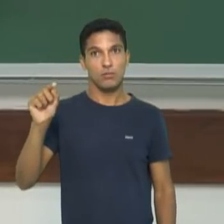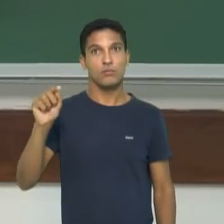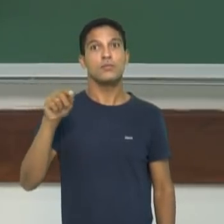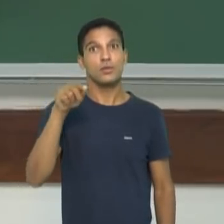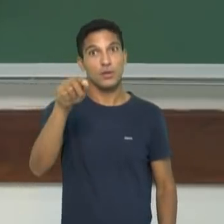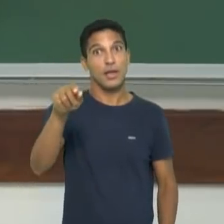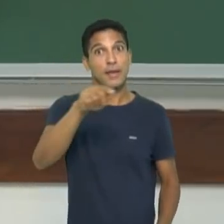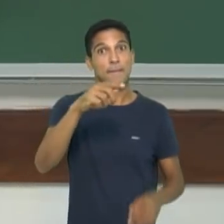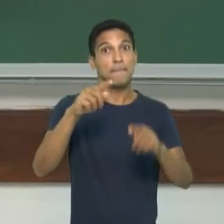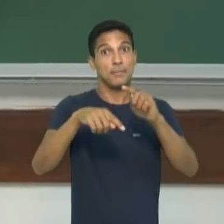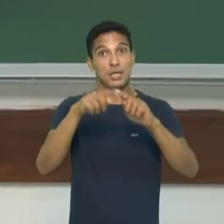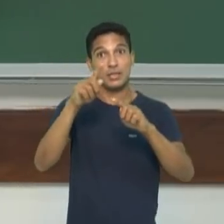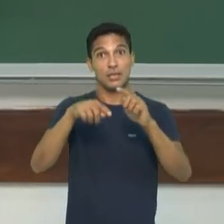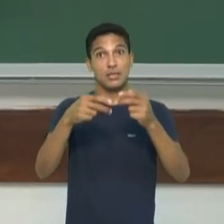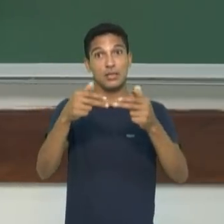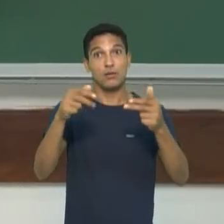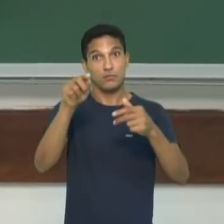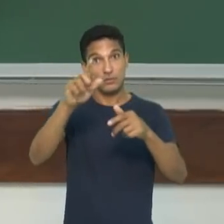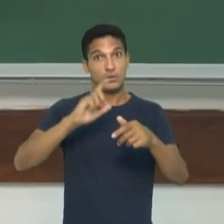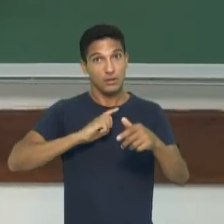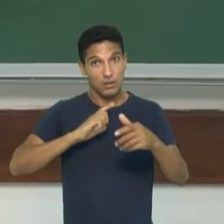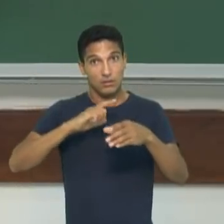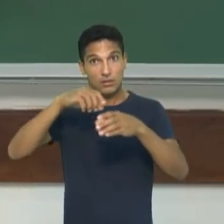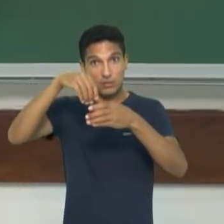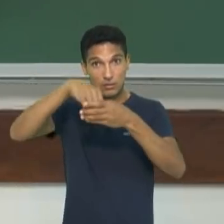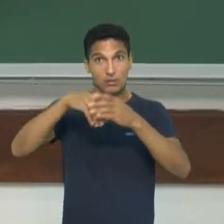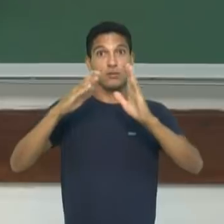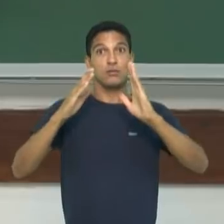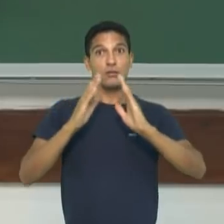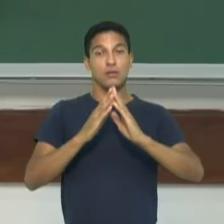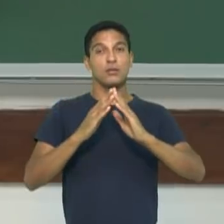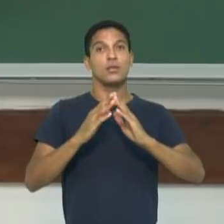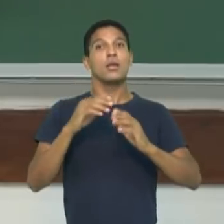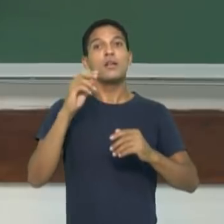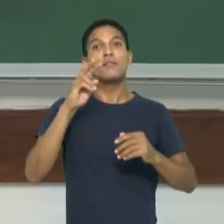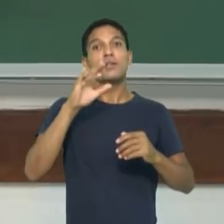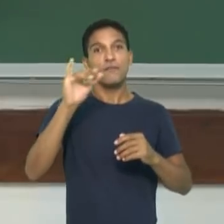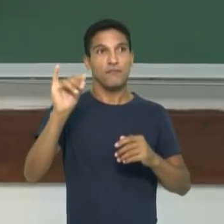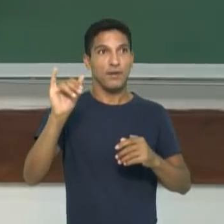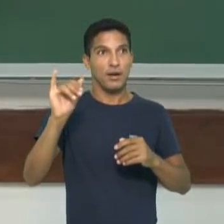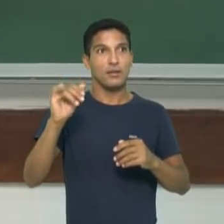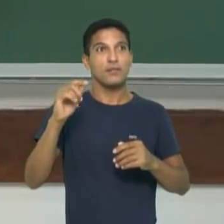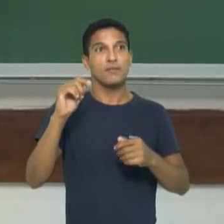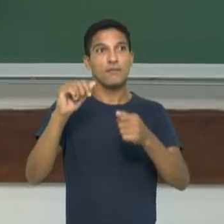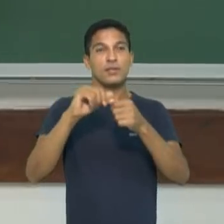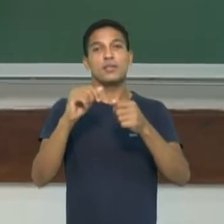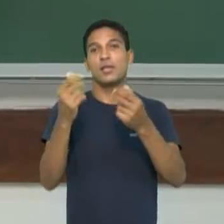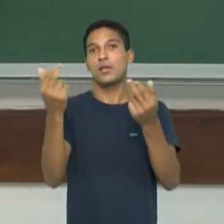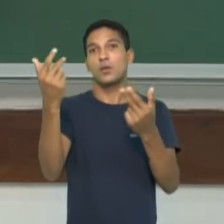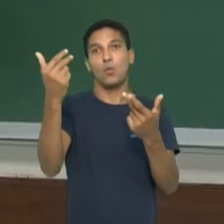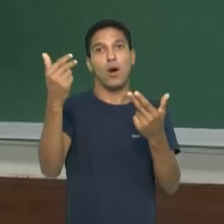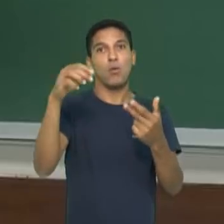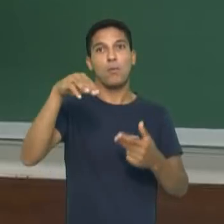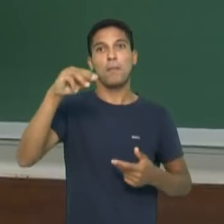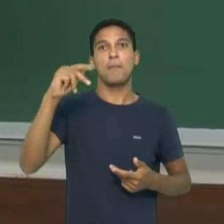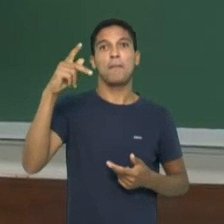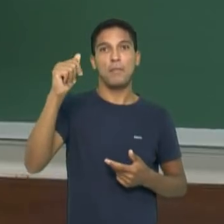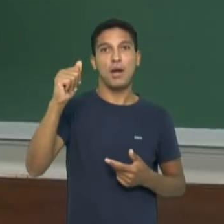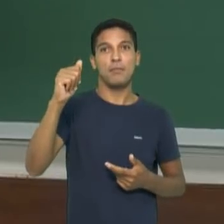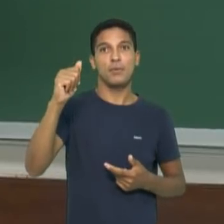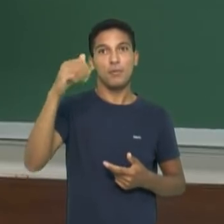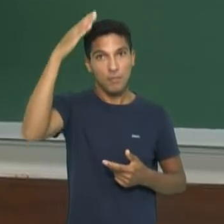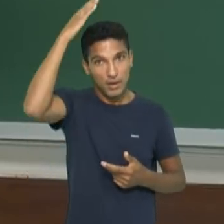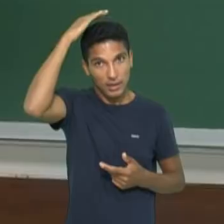vocês têm em casa. Vamos traçar o mapa do Paraná exatamente como está aqui, ó. Tá vendo, galerinha? Olha